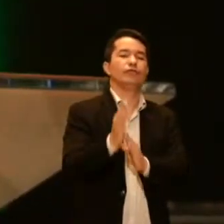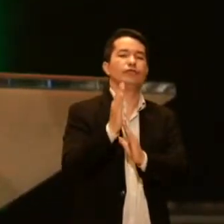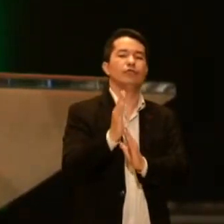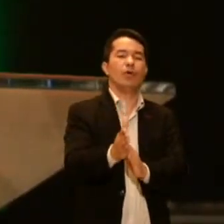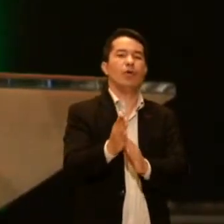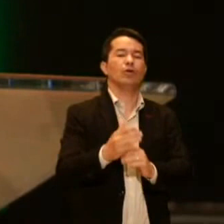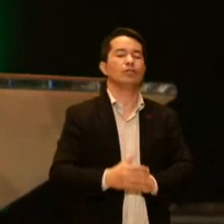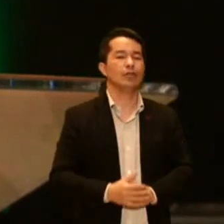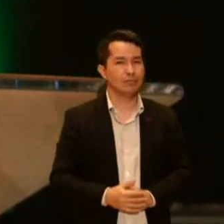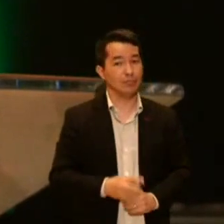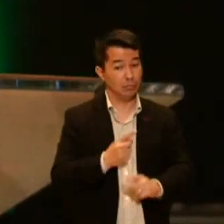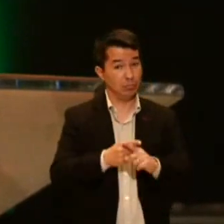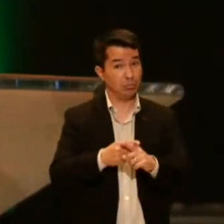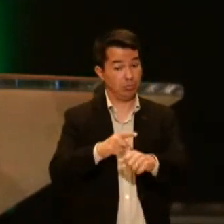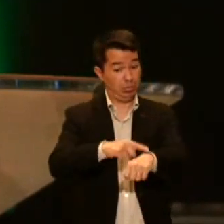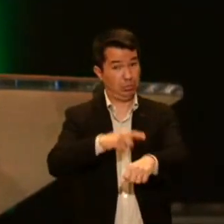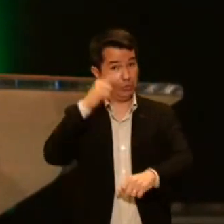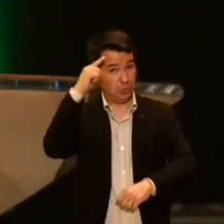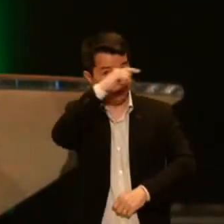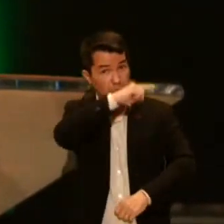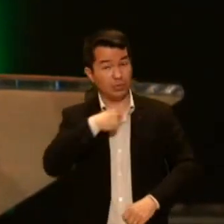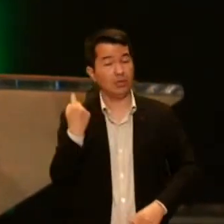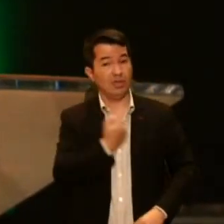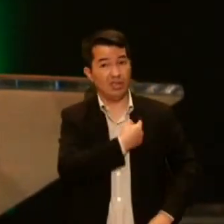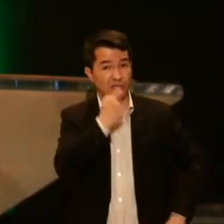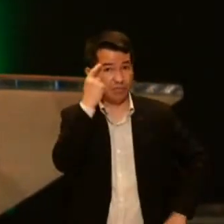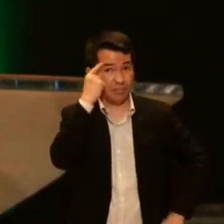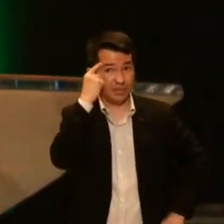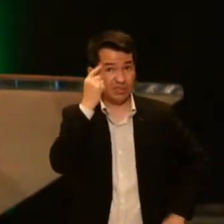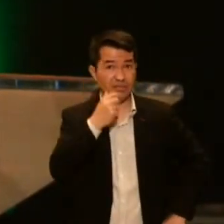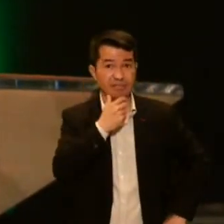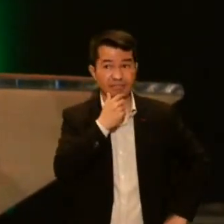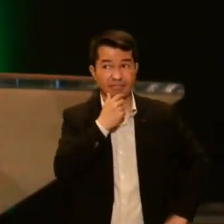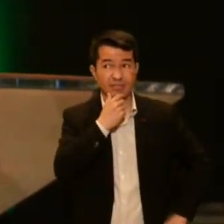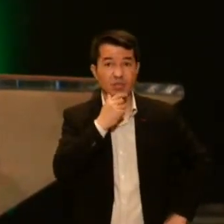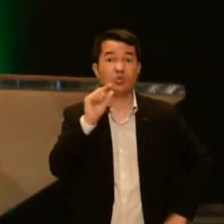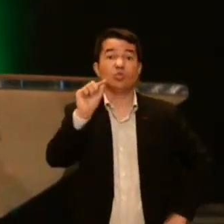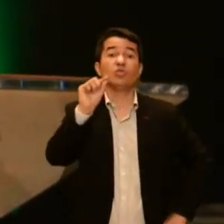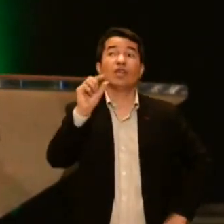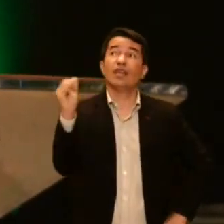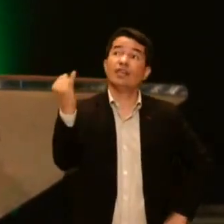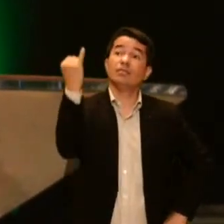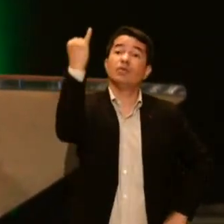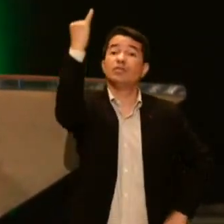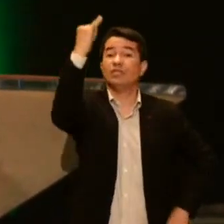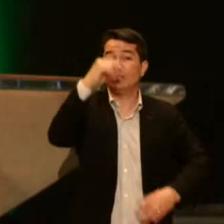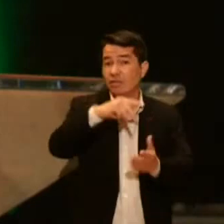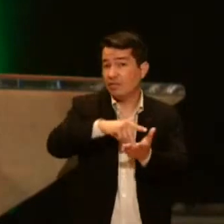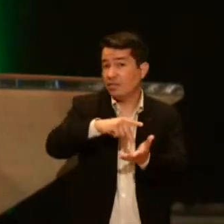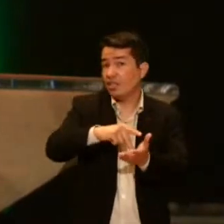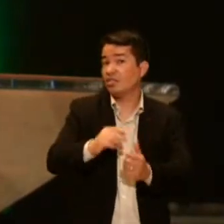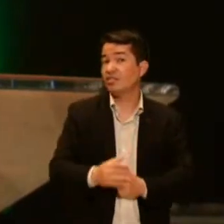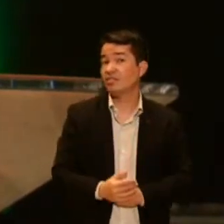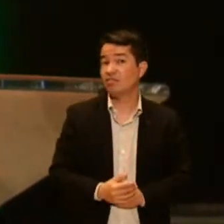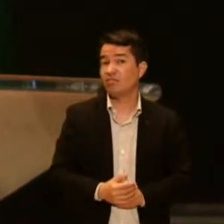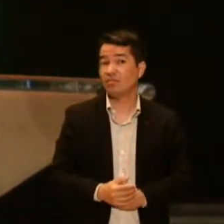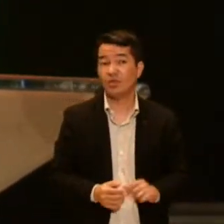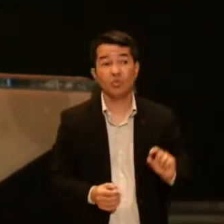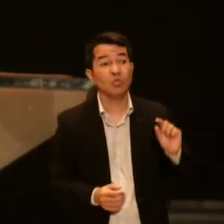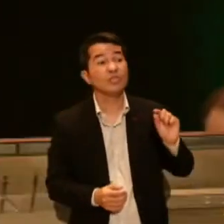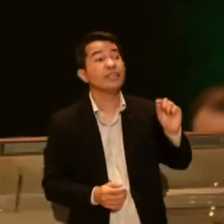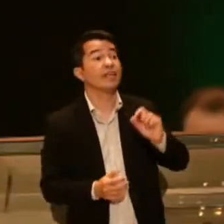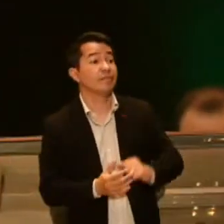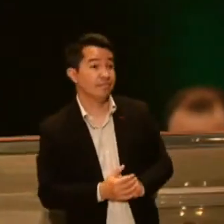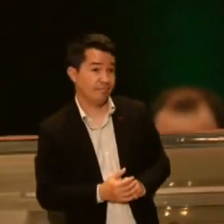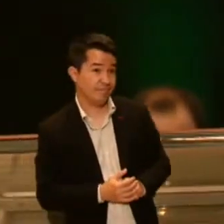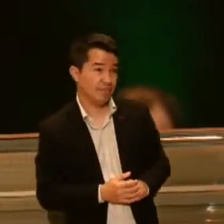gente refletir sobre coisas que têm de fato significado. Porque algumas que